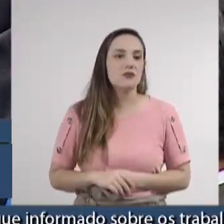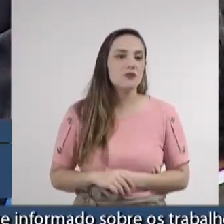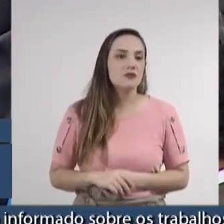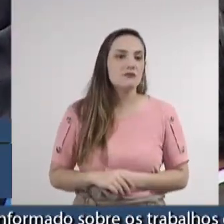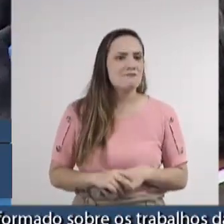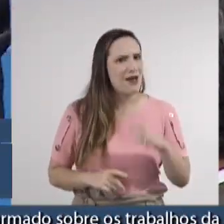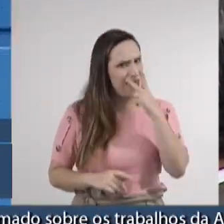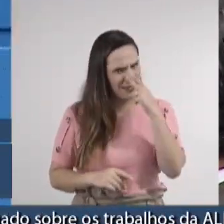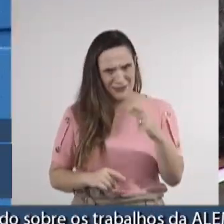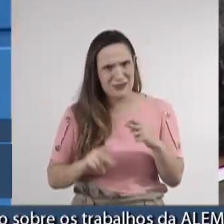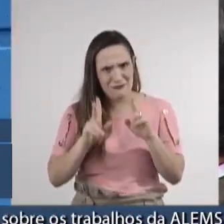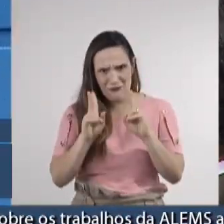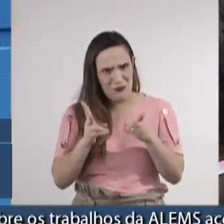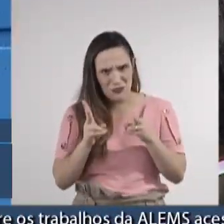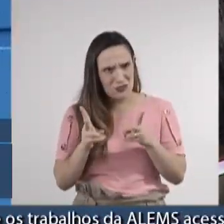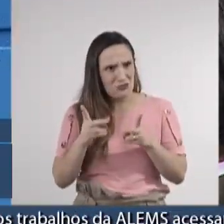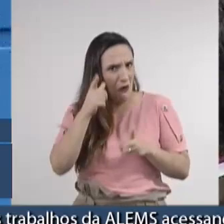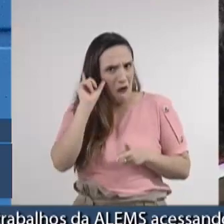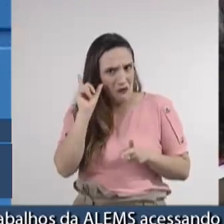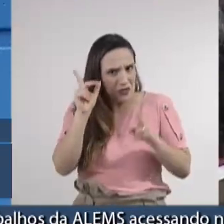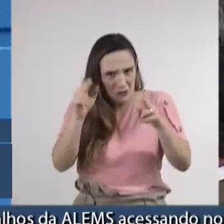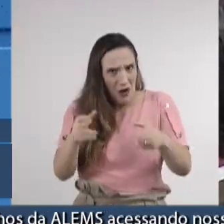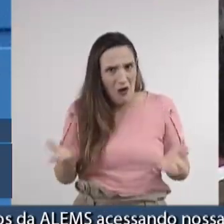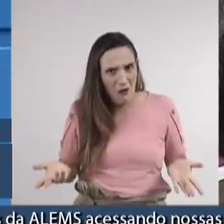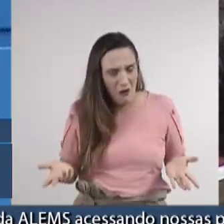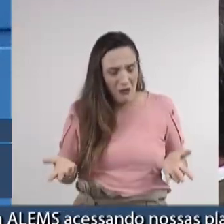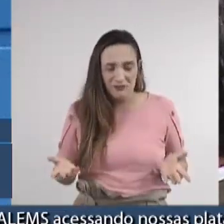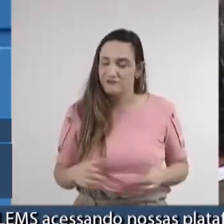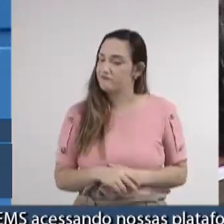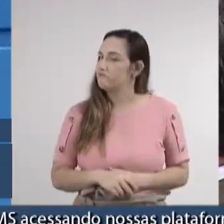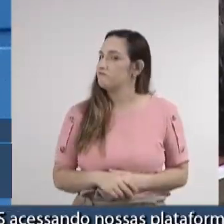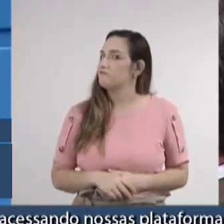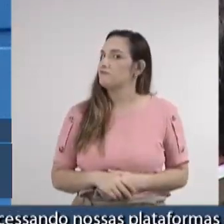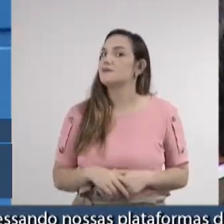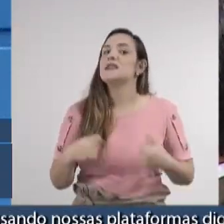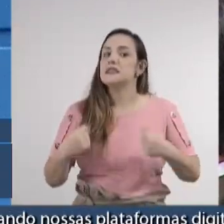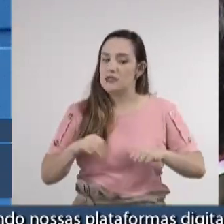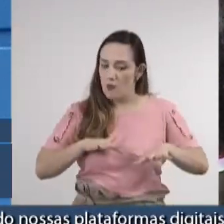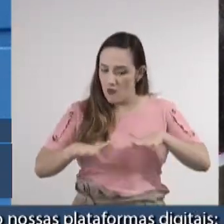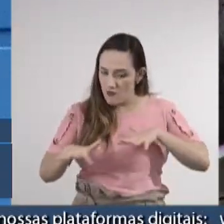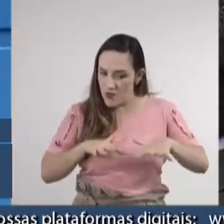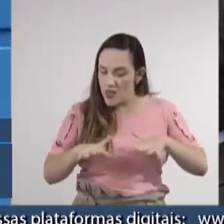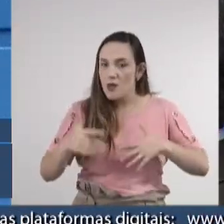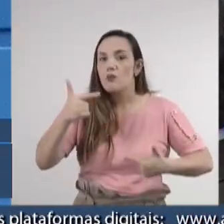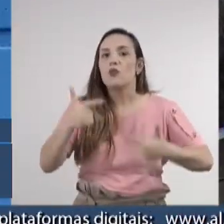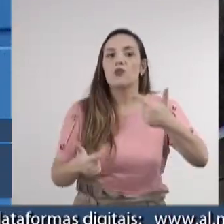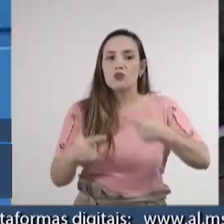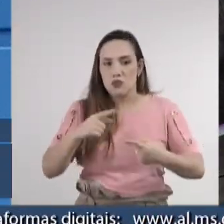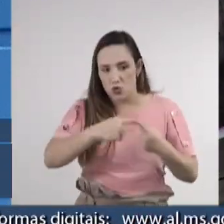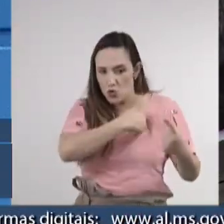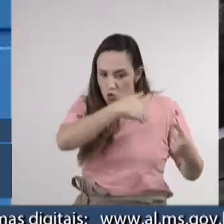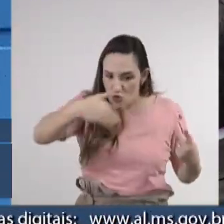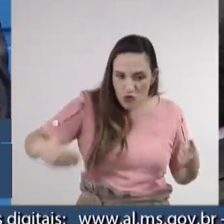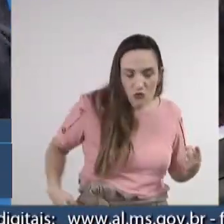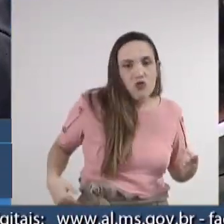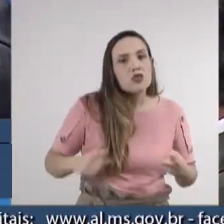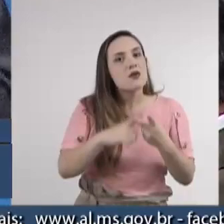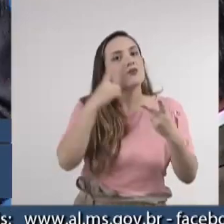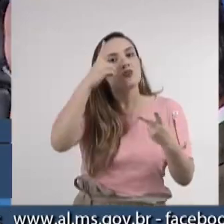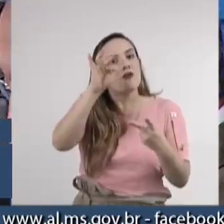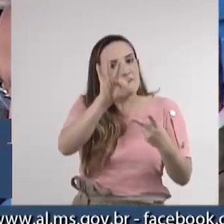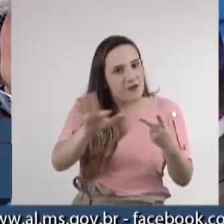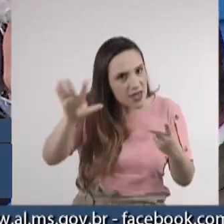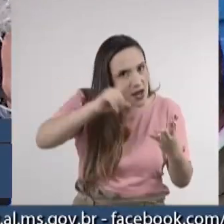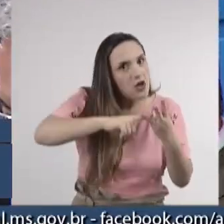para ser do jeito que eles trouxeram ontem. A mobilização política, o governador, a bancada federal,